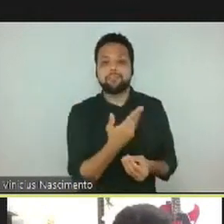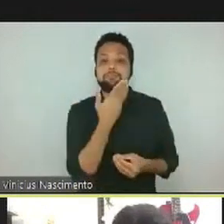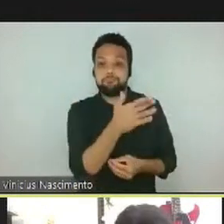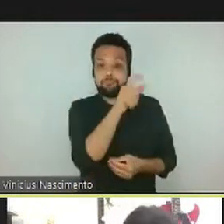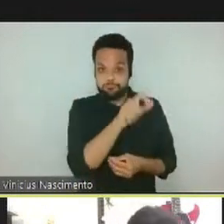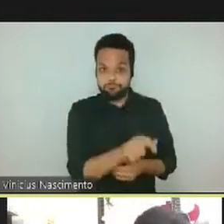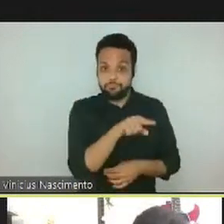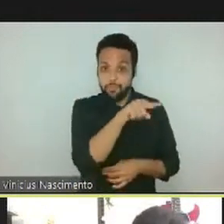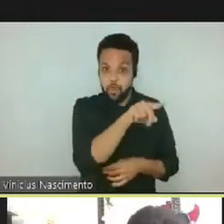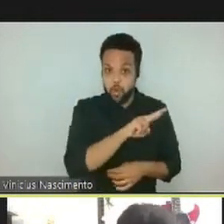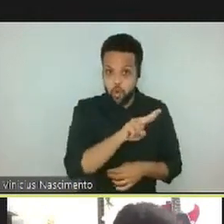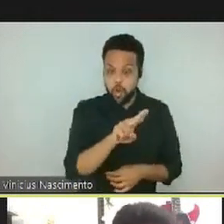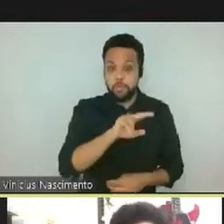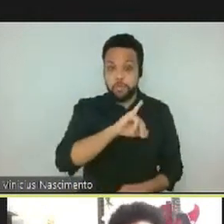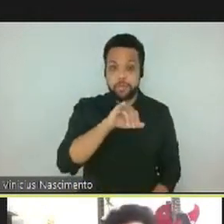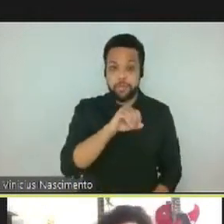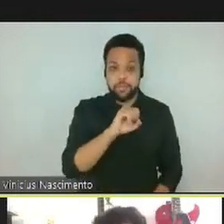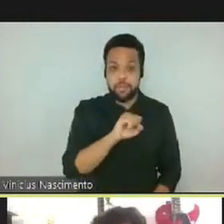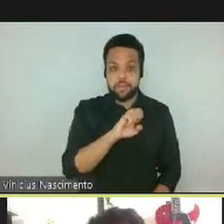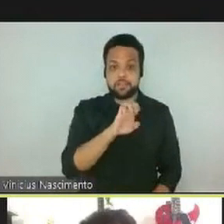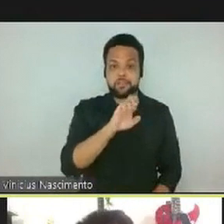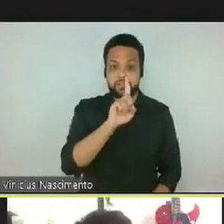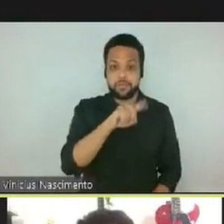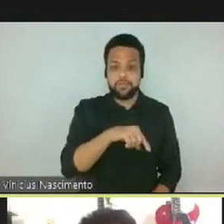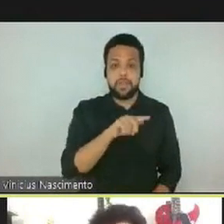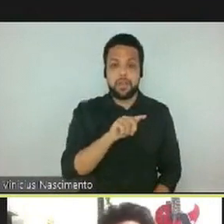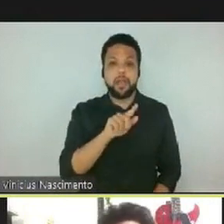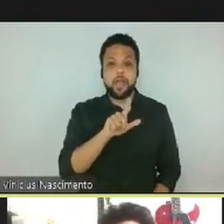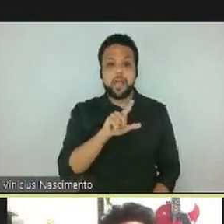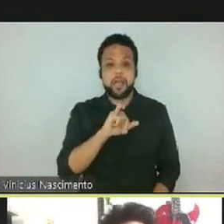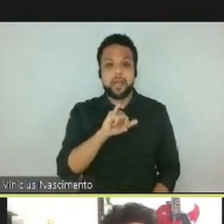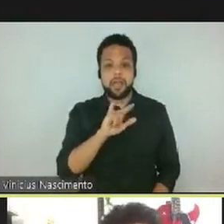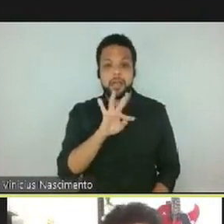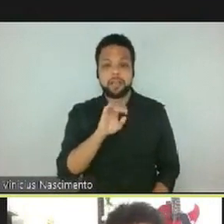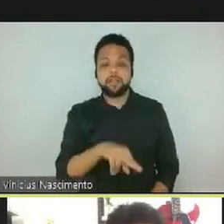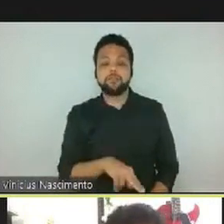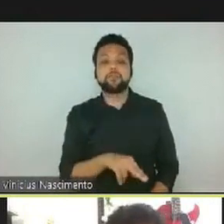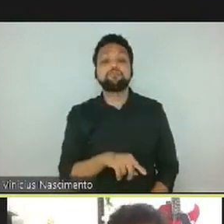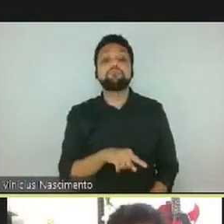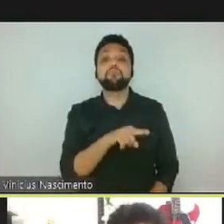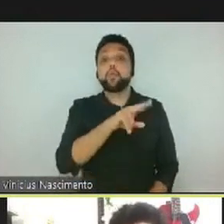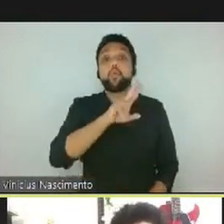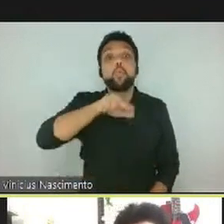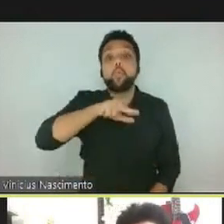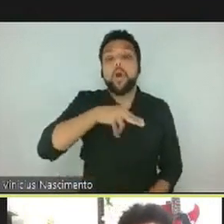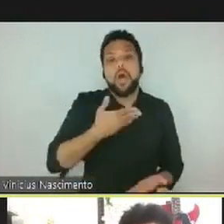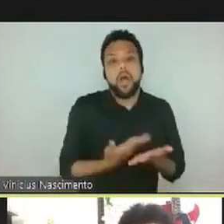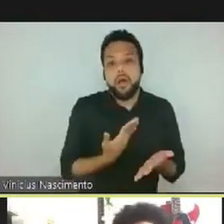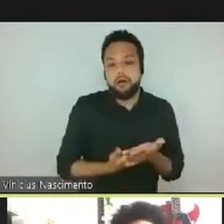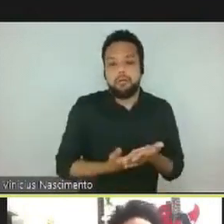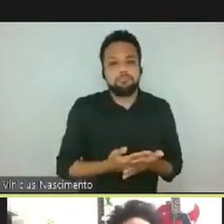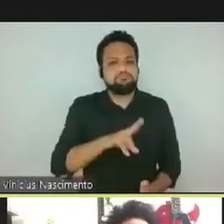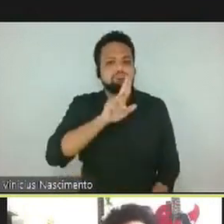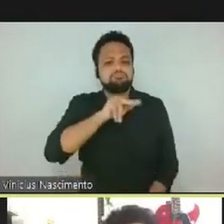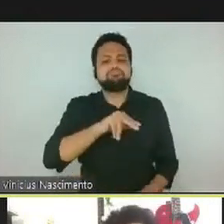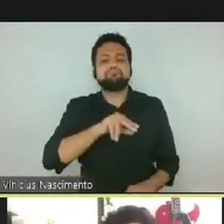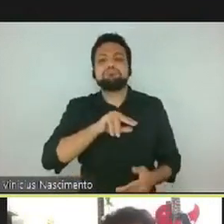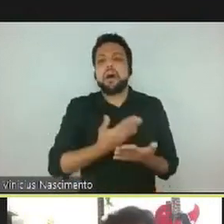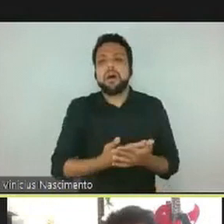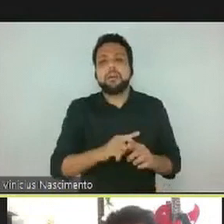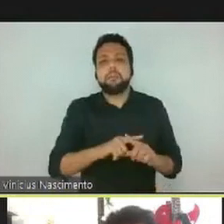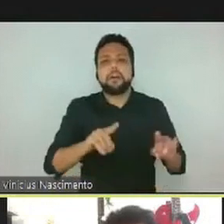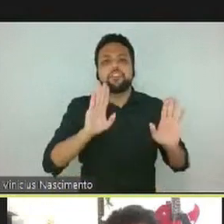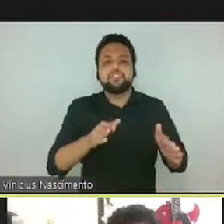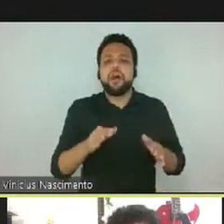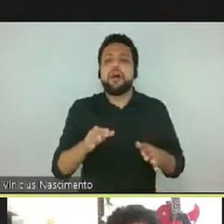contato com ele, um cara muito legal. Ele já desenhava, nunca tinha feito nenhuma aula, ele já desenhava paisagens de memória,